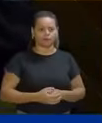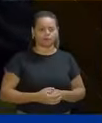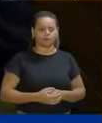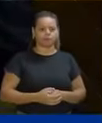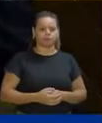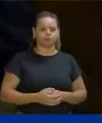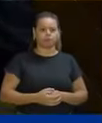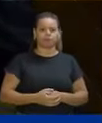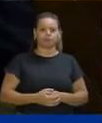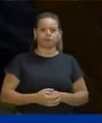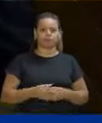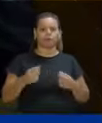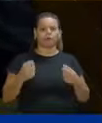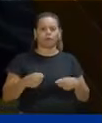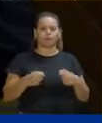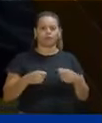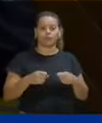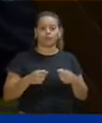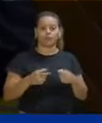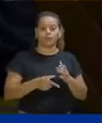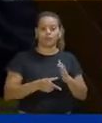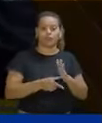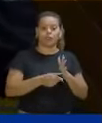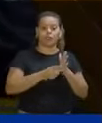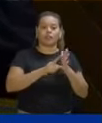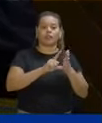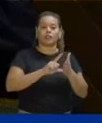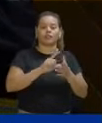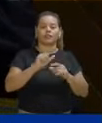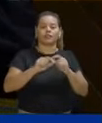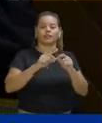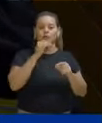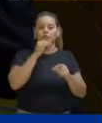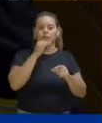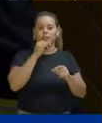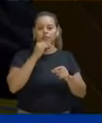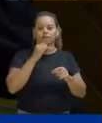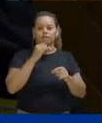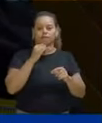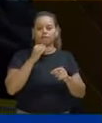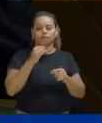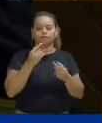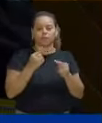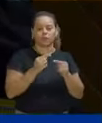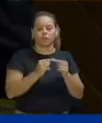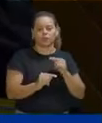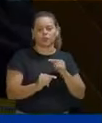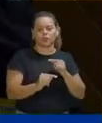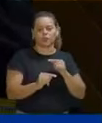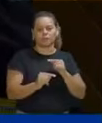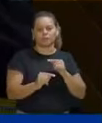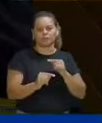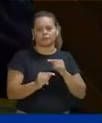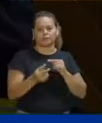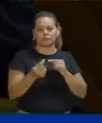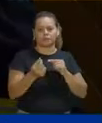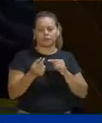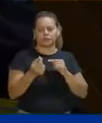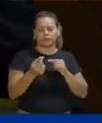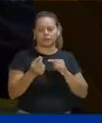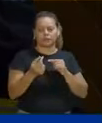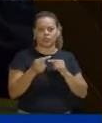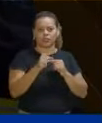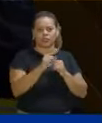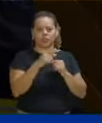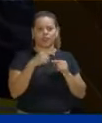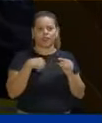adentrar a questão de fundo da demanda em ofensa, seria não adentrar, né, no fundo da